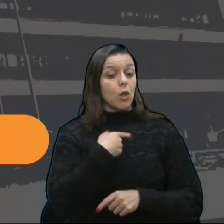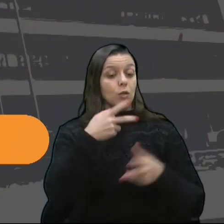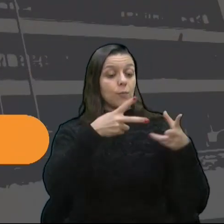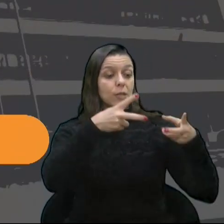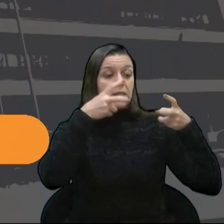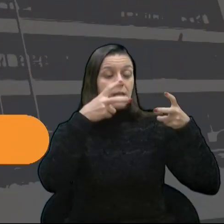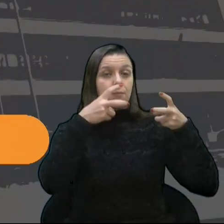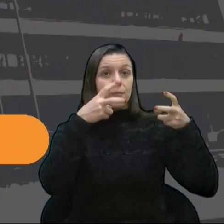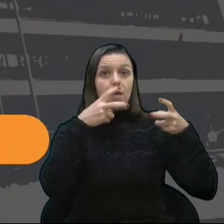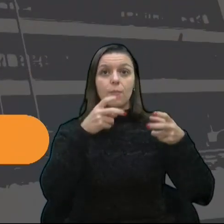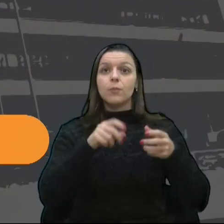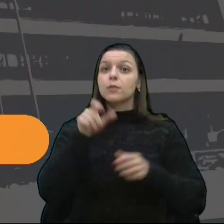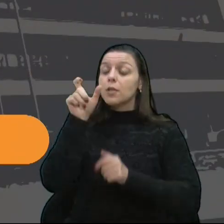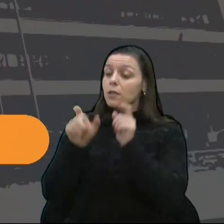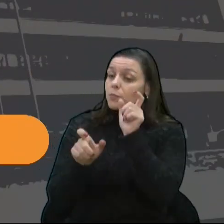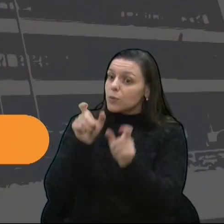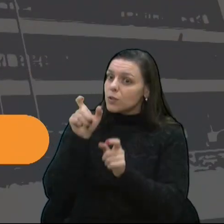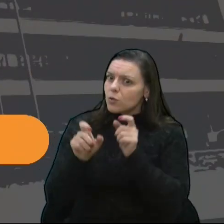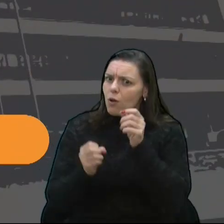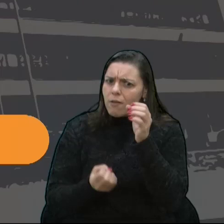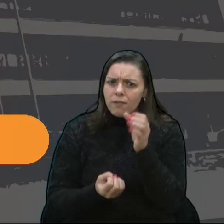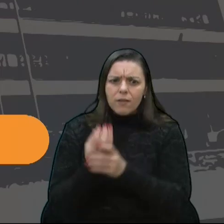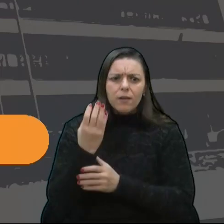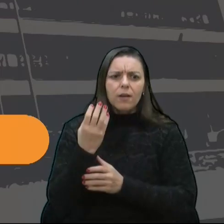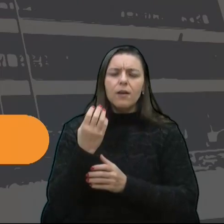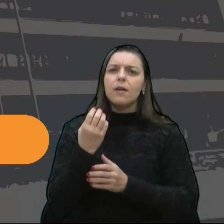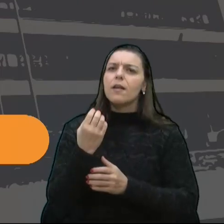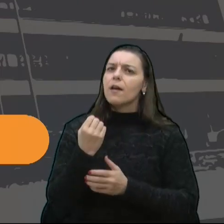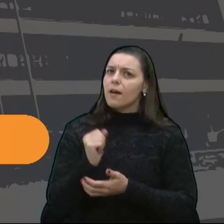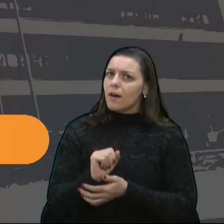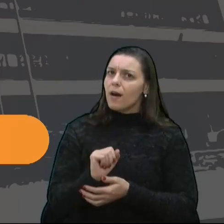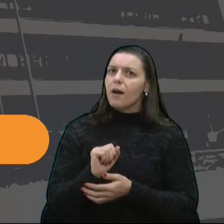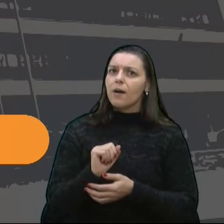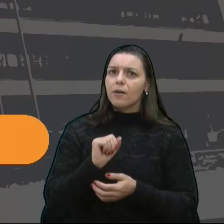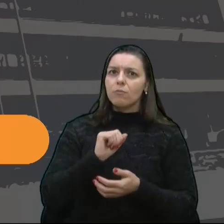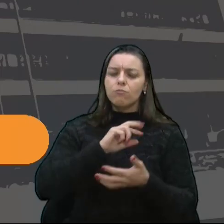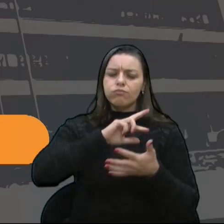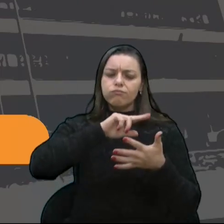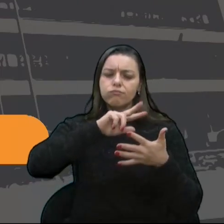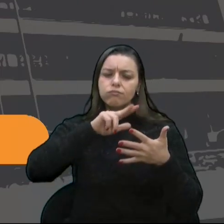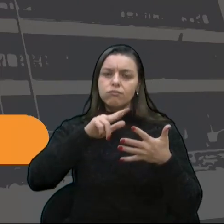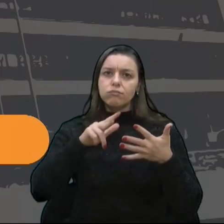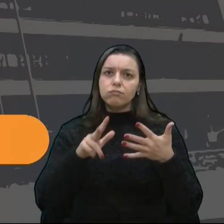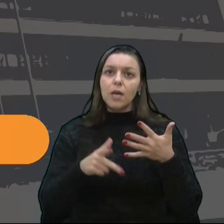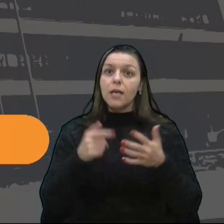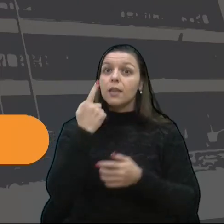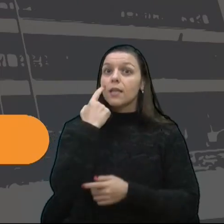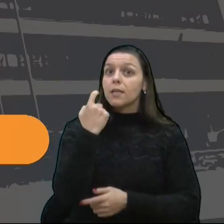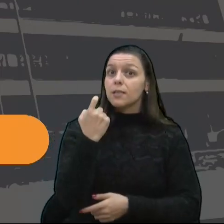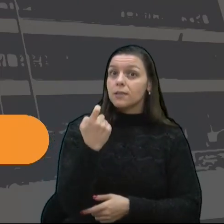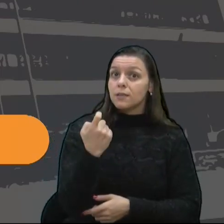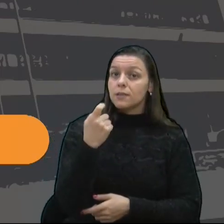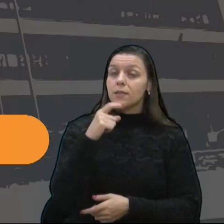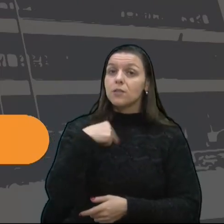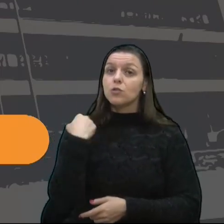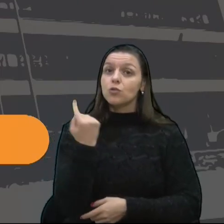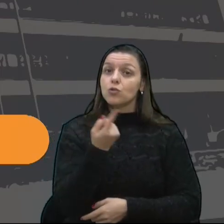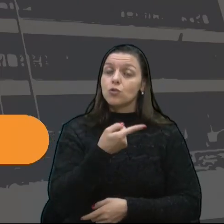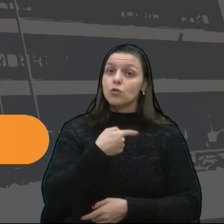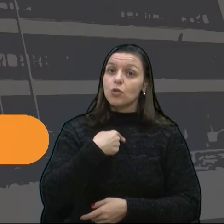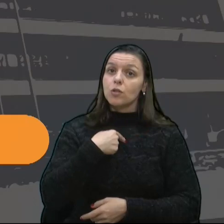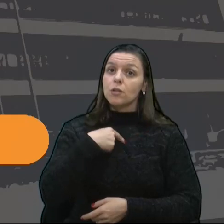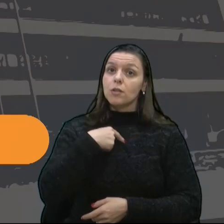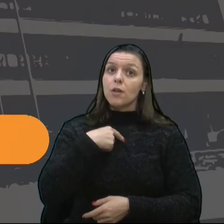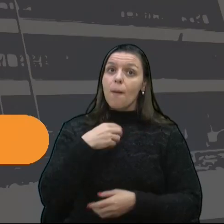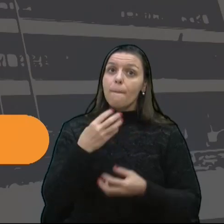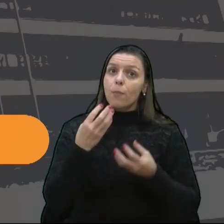se recriaram demais durante a pandemia. E uma coisa que nós achamos muito interessante é que